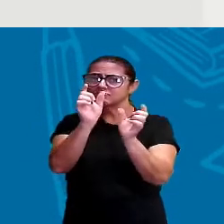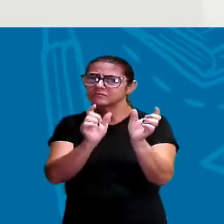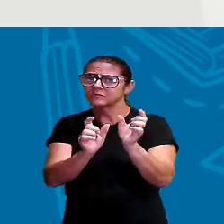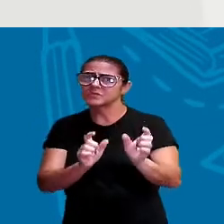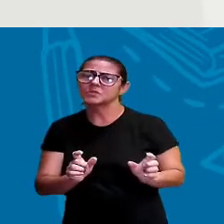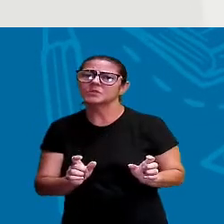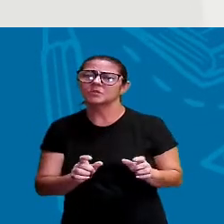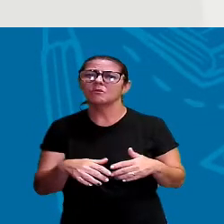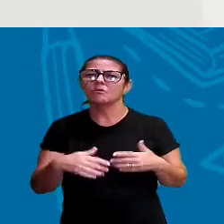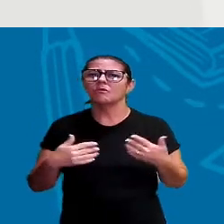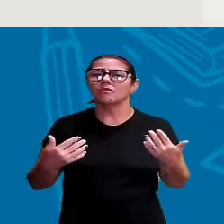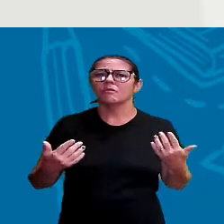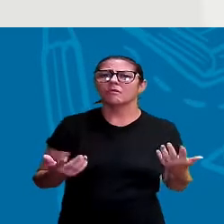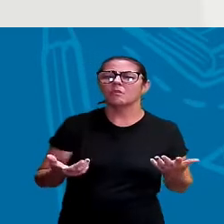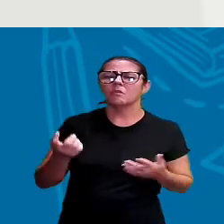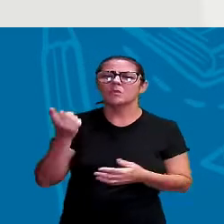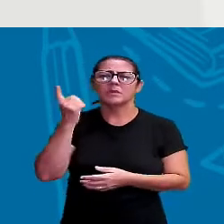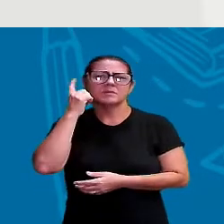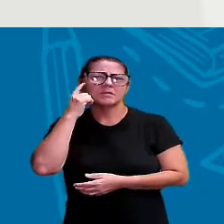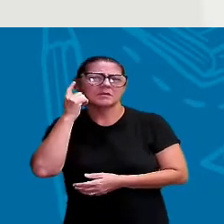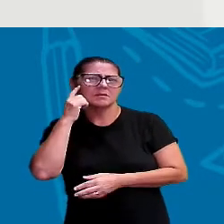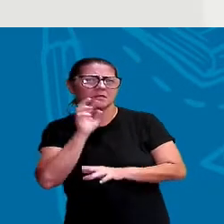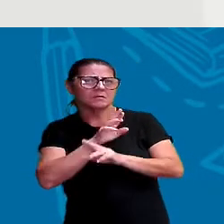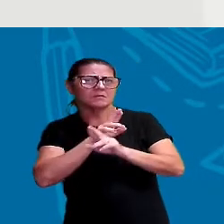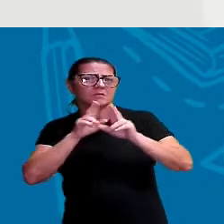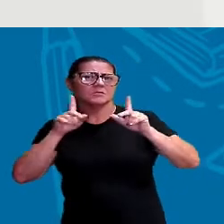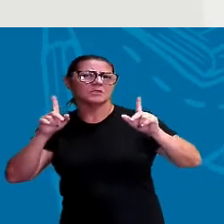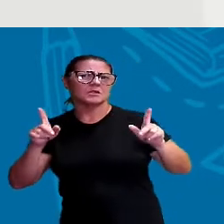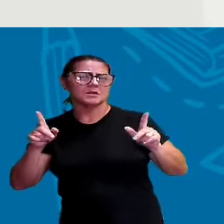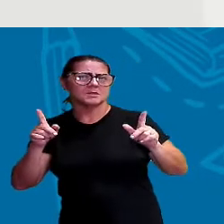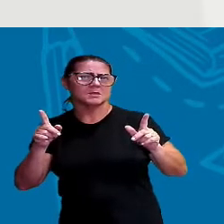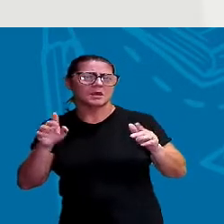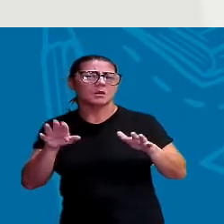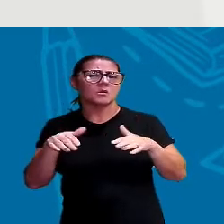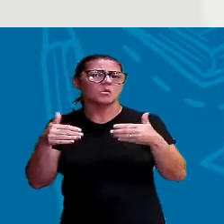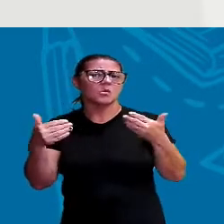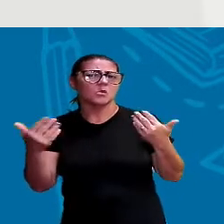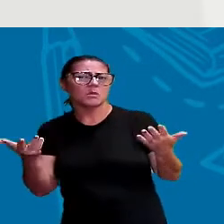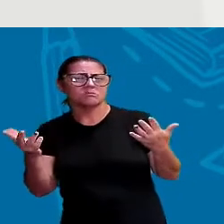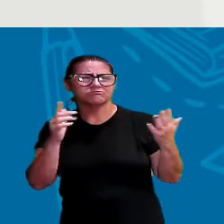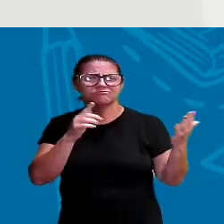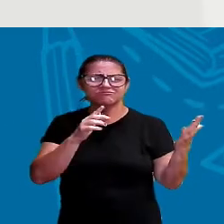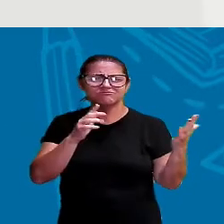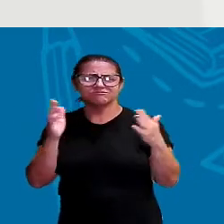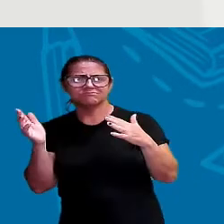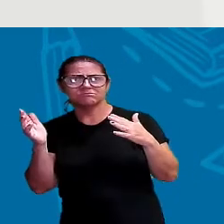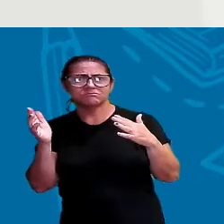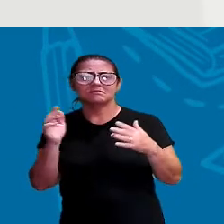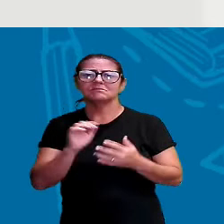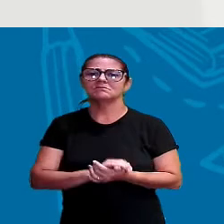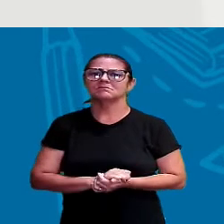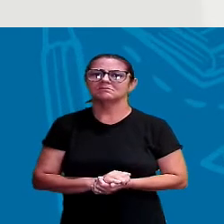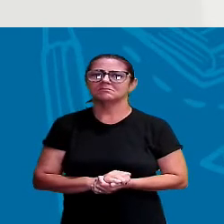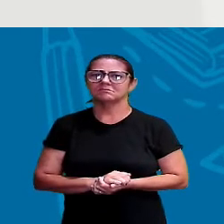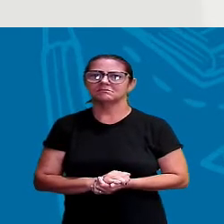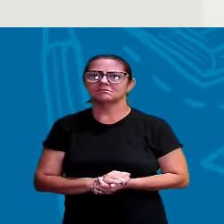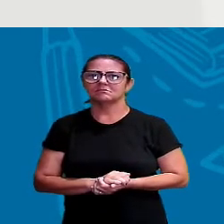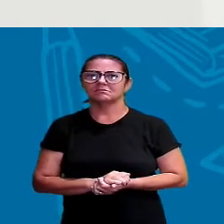vai entender e vai diferenciar para saber qual é um e qual é outro? Chegou o ponto-chave da nossa